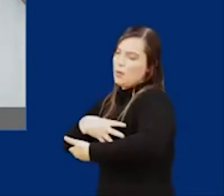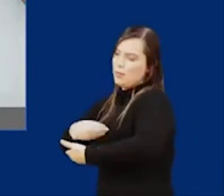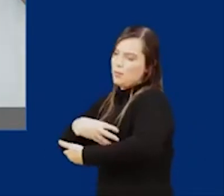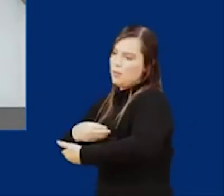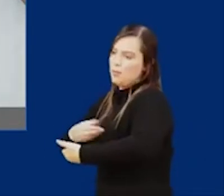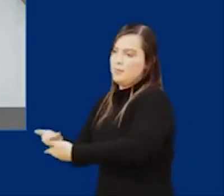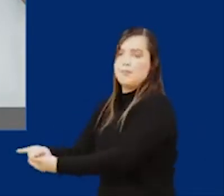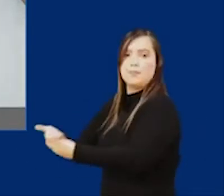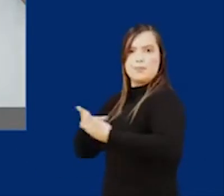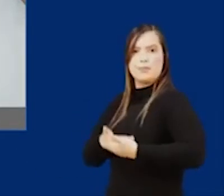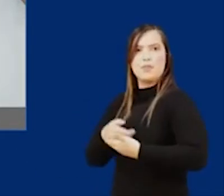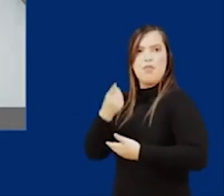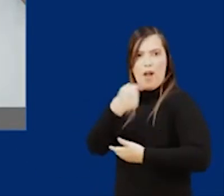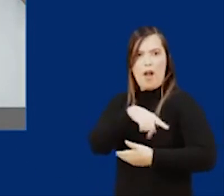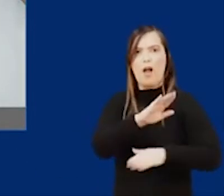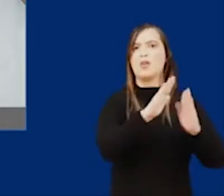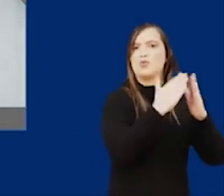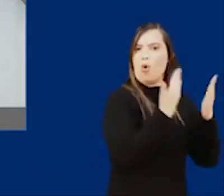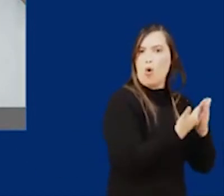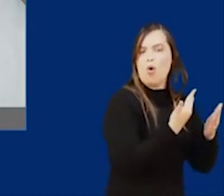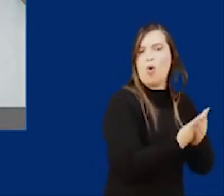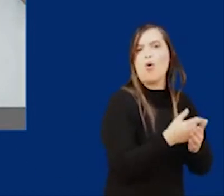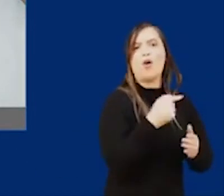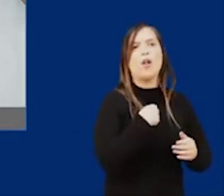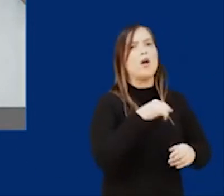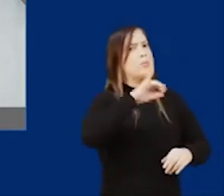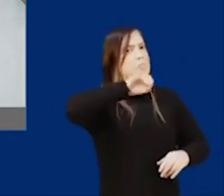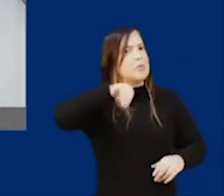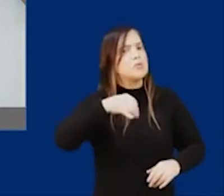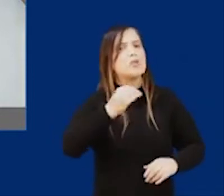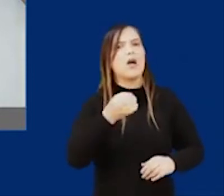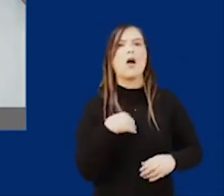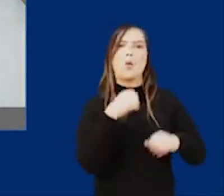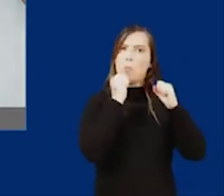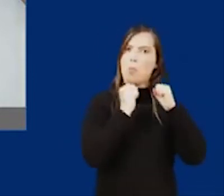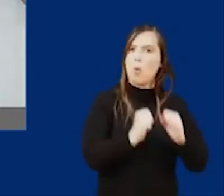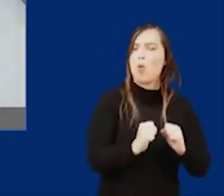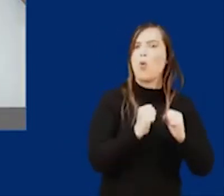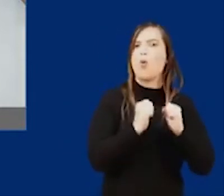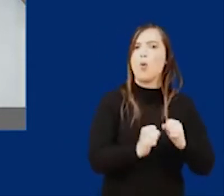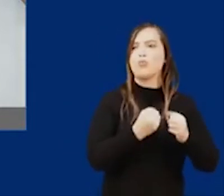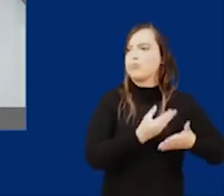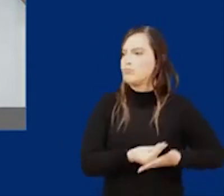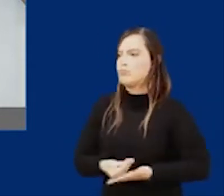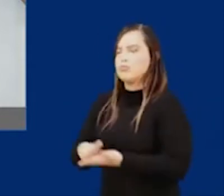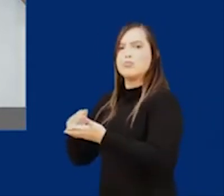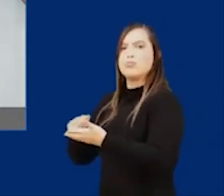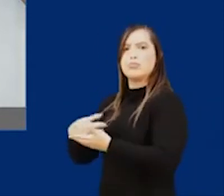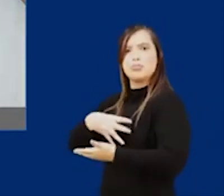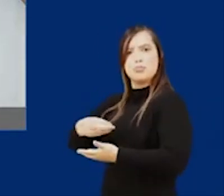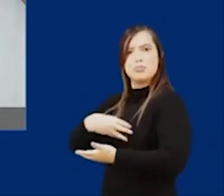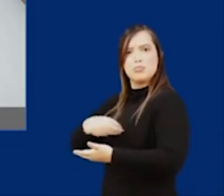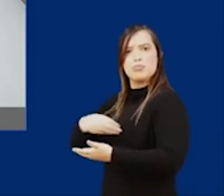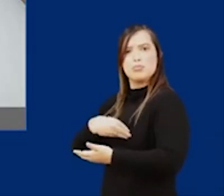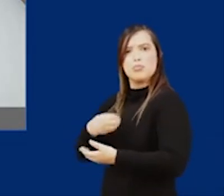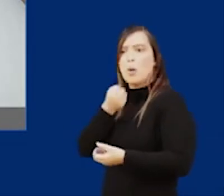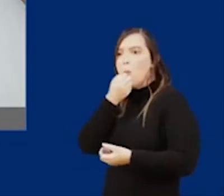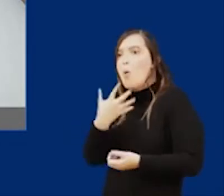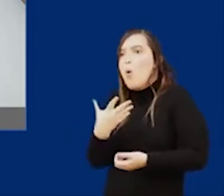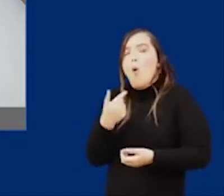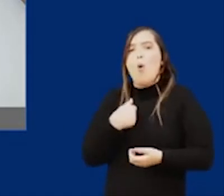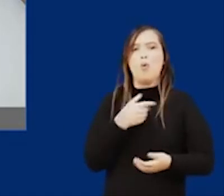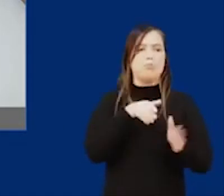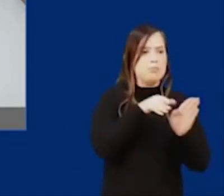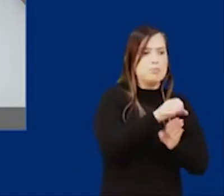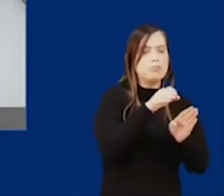Então, todas as oportunidades que uma pessoa que está ainda em aleitamento puder oferecer o leite materno, ele é bem-vindo. E o guia fala isso, como é que você vai